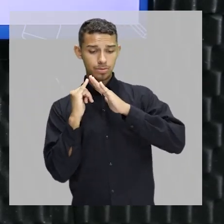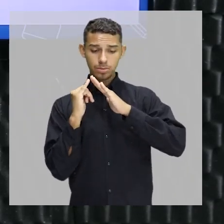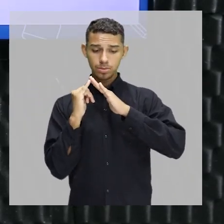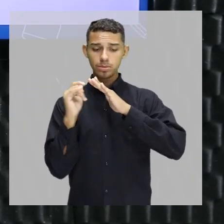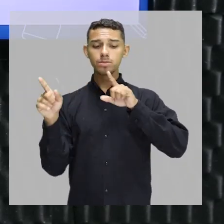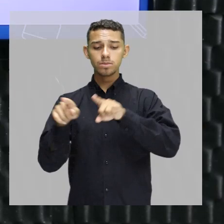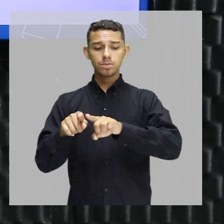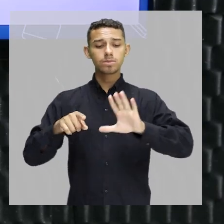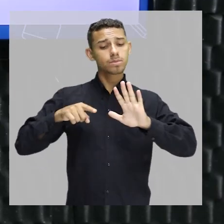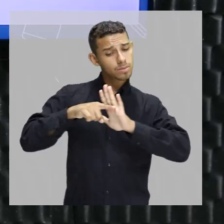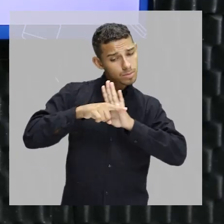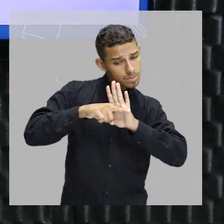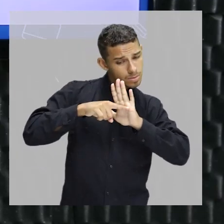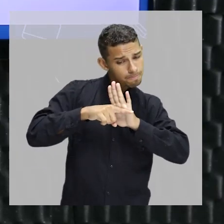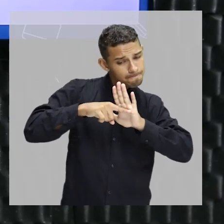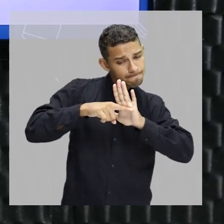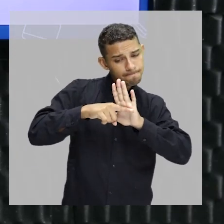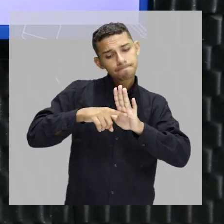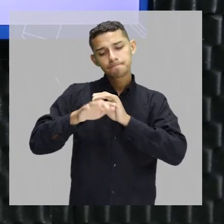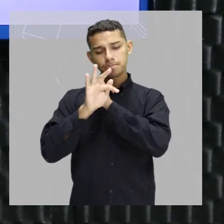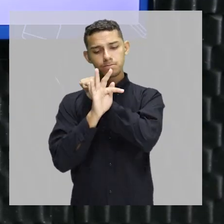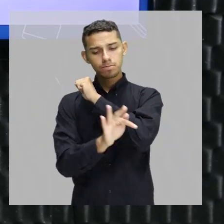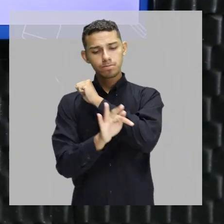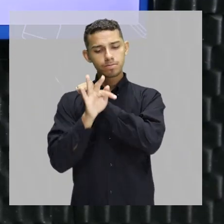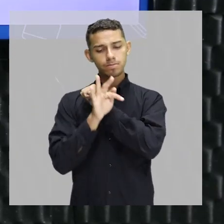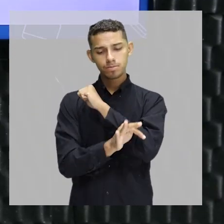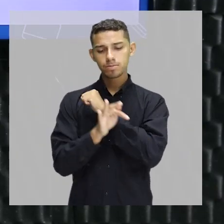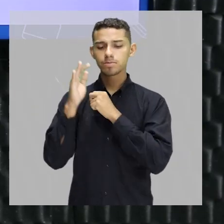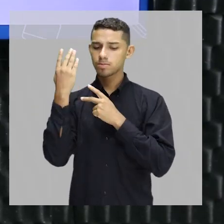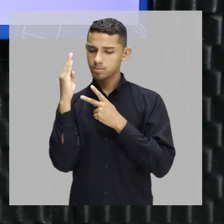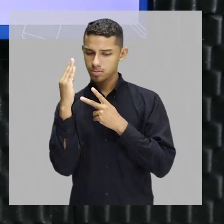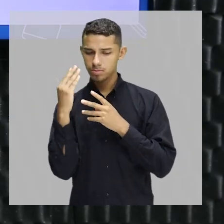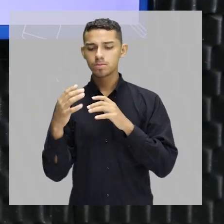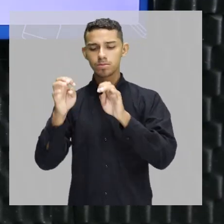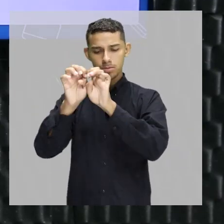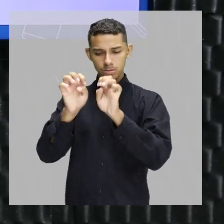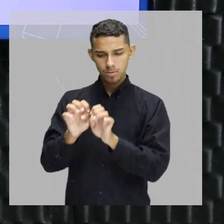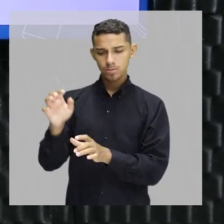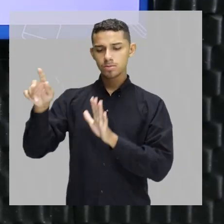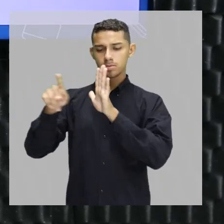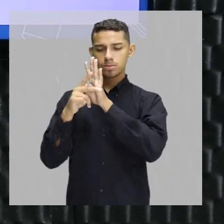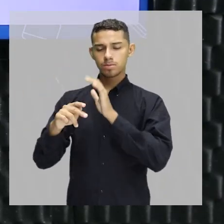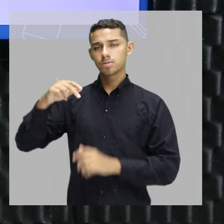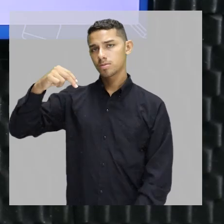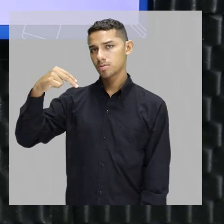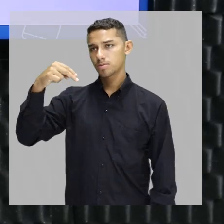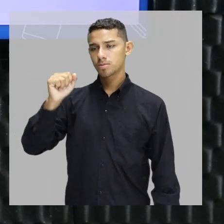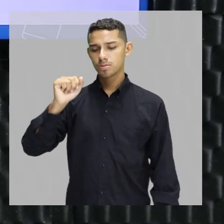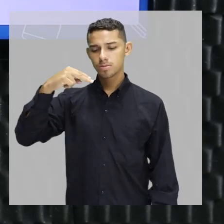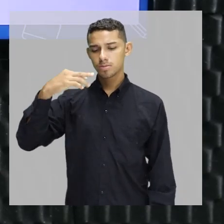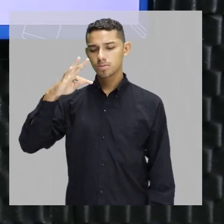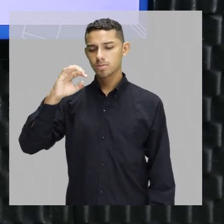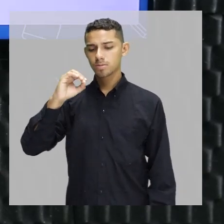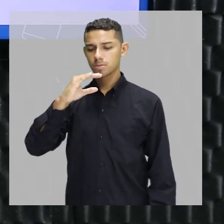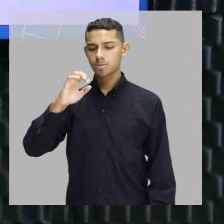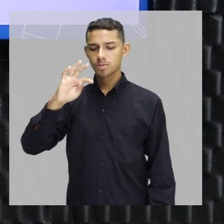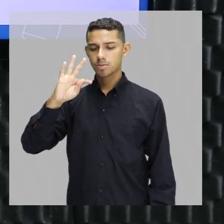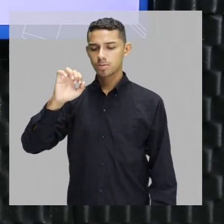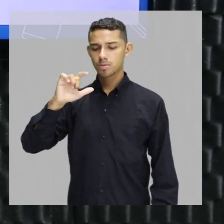né, o campus ele fica dentro da estrutura da Unicamp, então fica assim um pouquinho do lado. Então lá